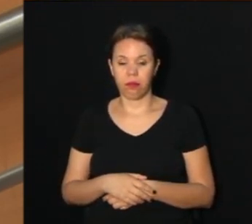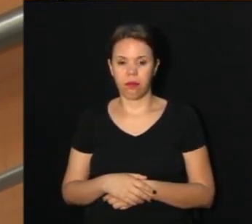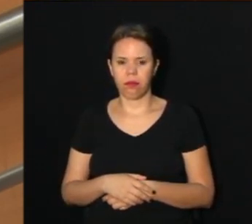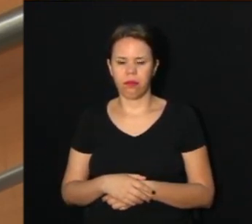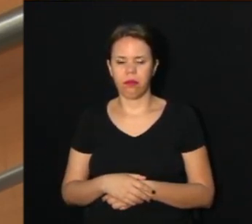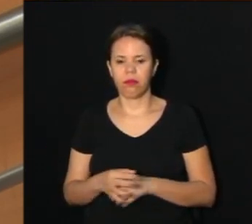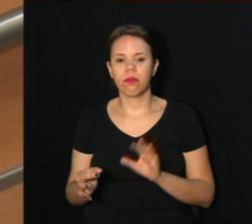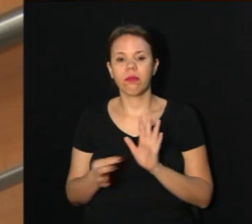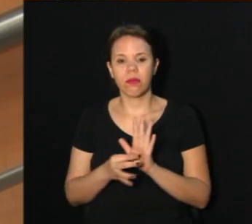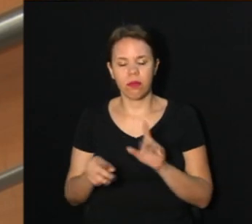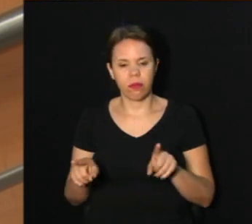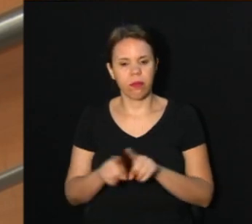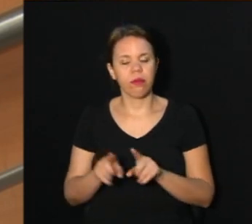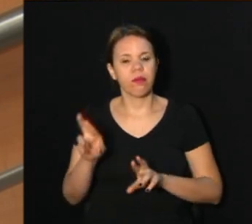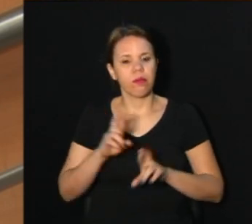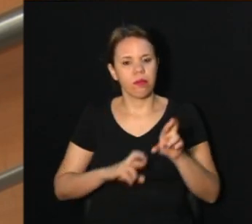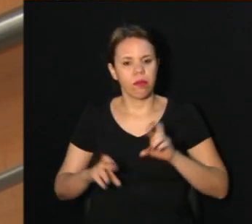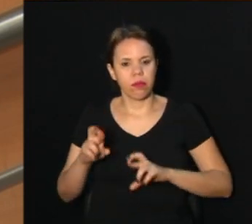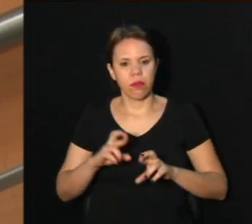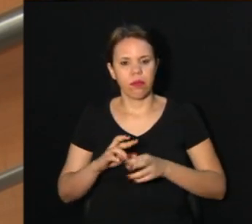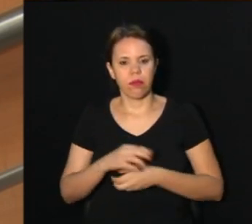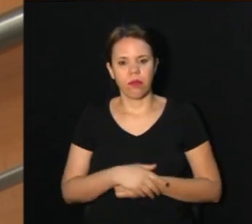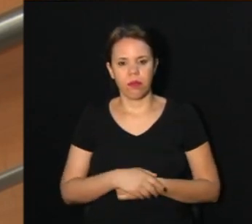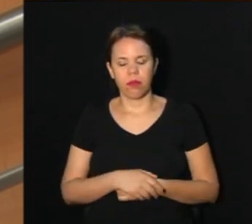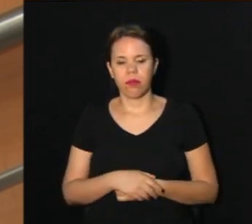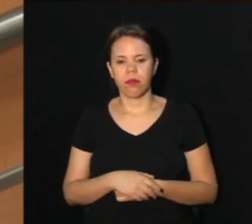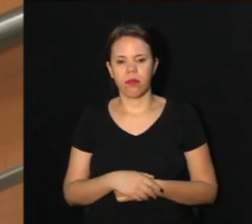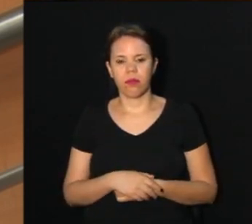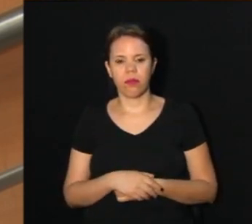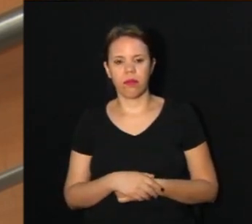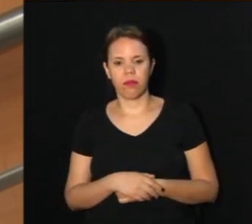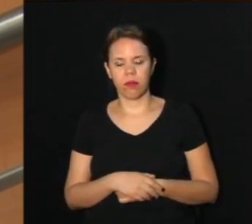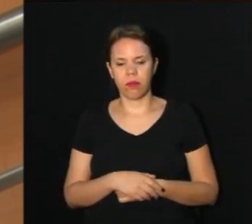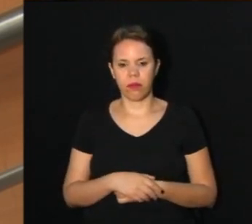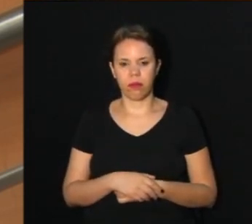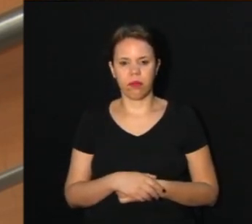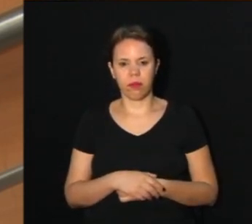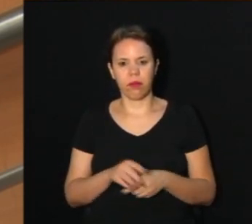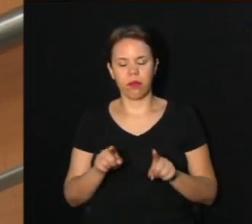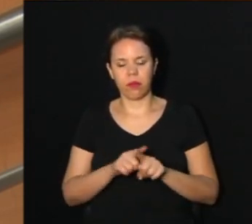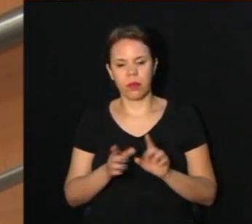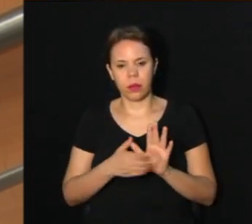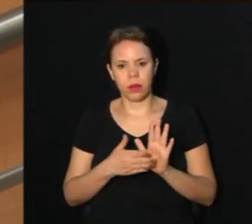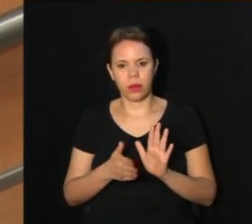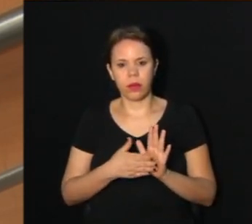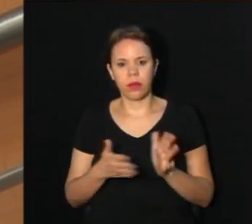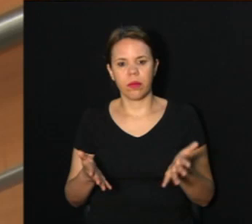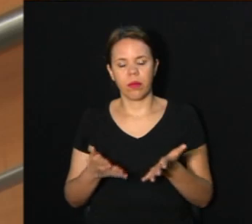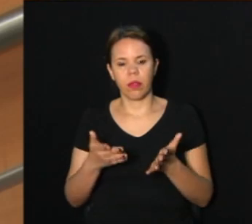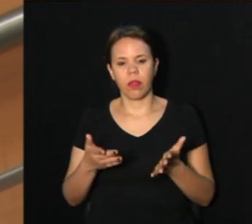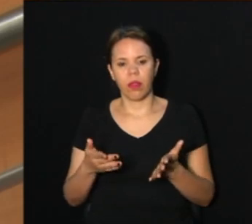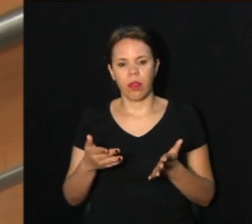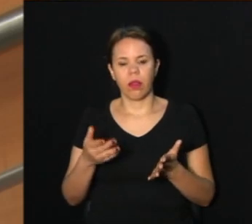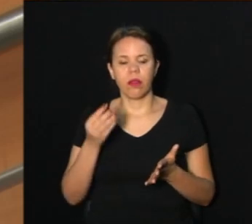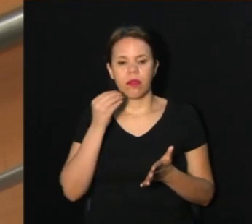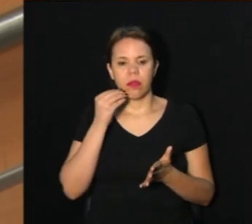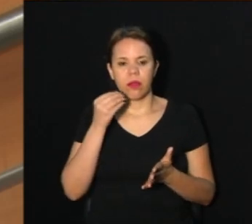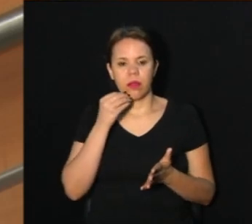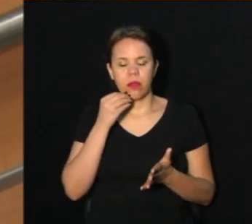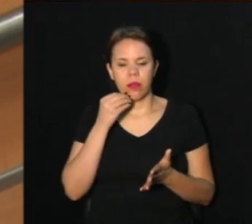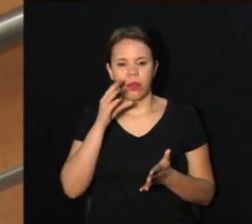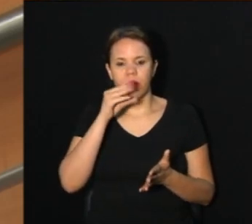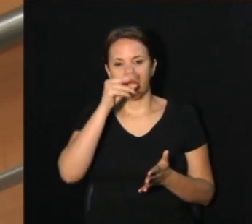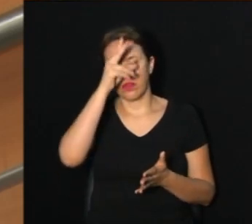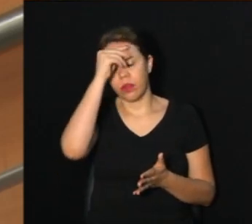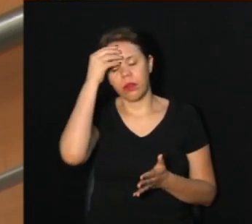Sugiro também que verifiquem as promoções propostas. Um mísero servidor comum,